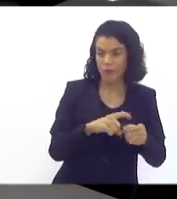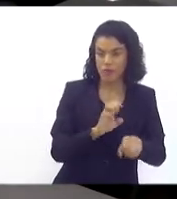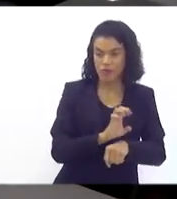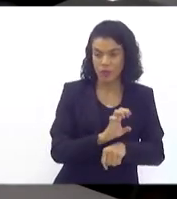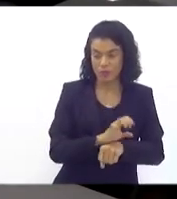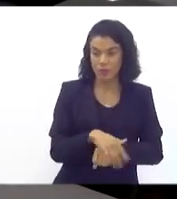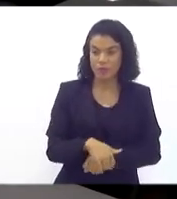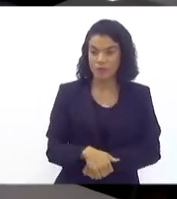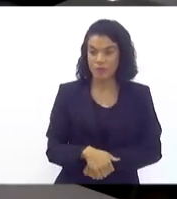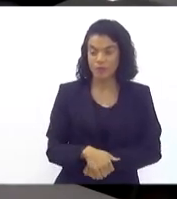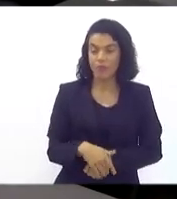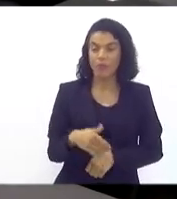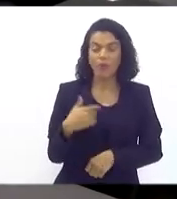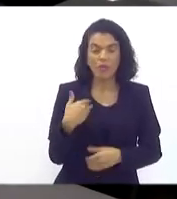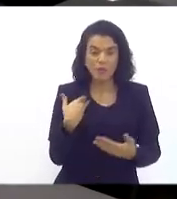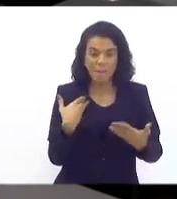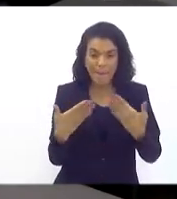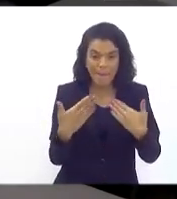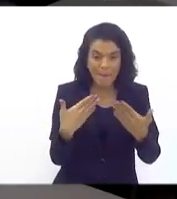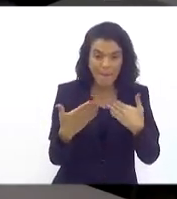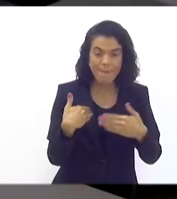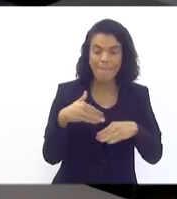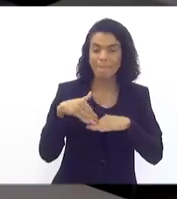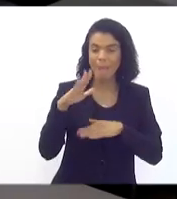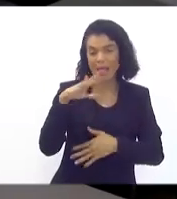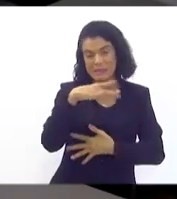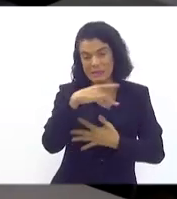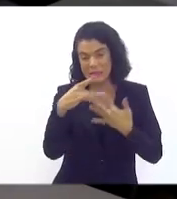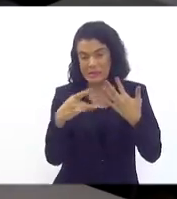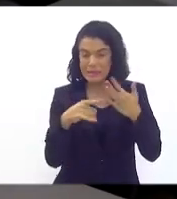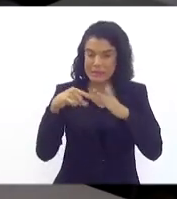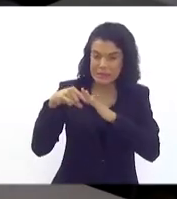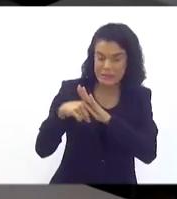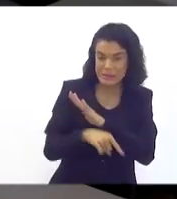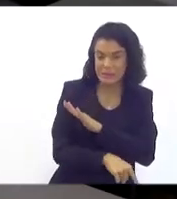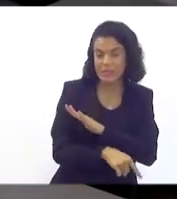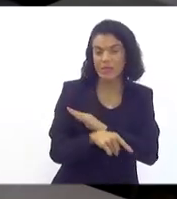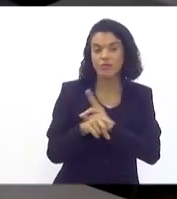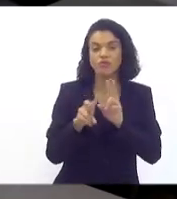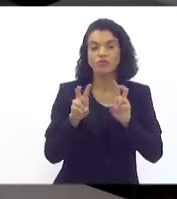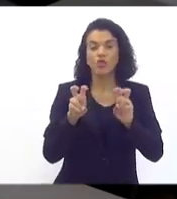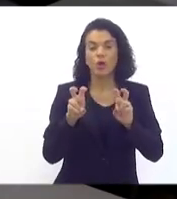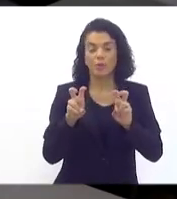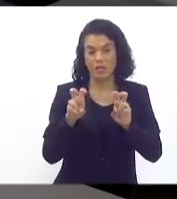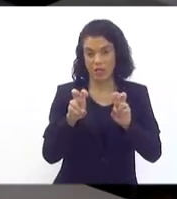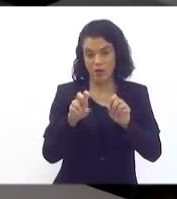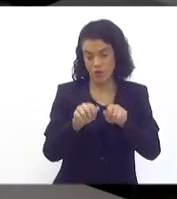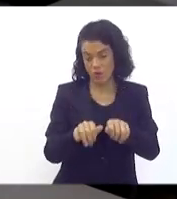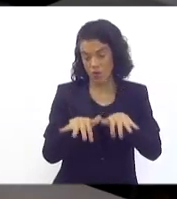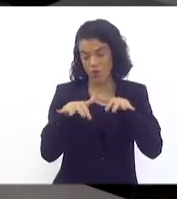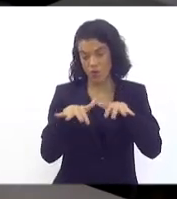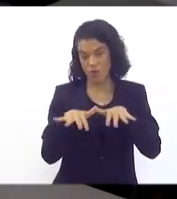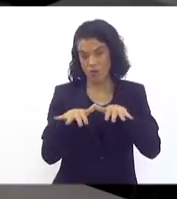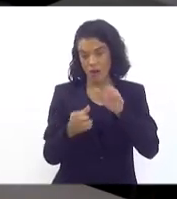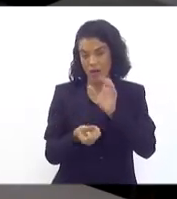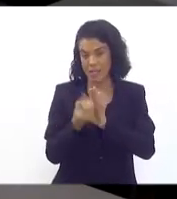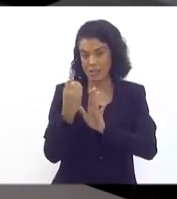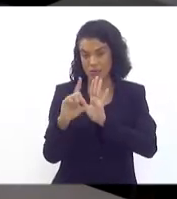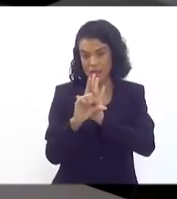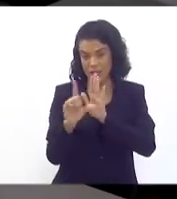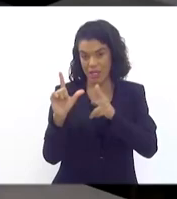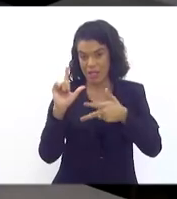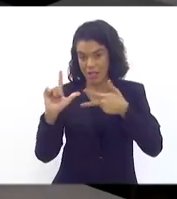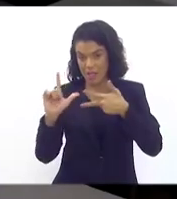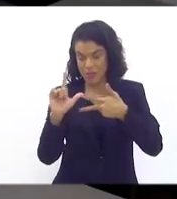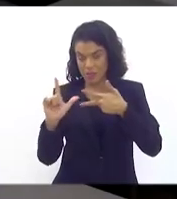quando a gente faz esse esse debate mais aprofundado dessa aproximação do Parlamento com as agências não